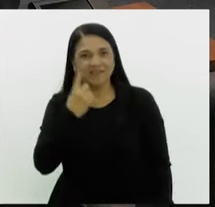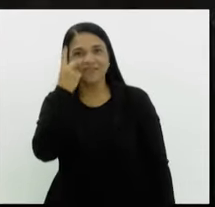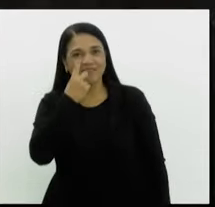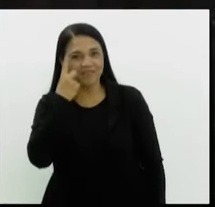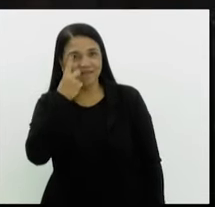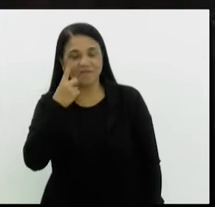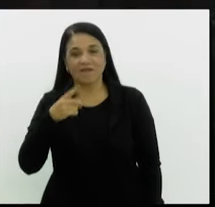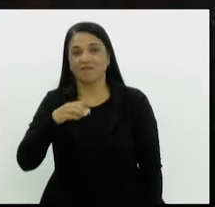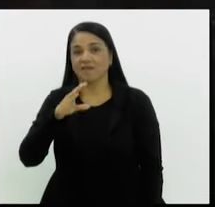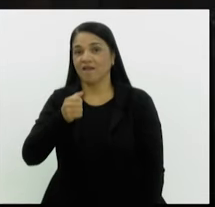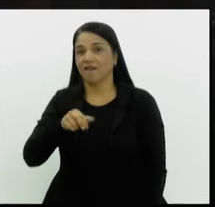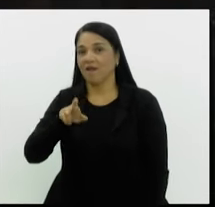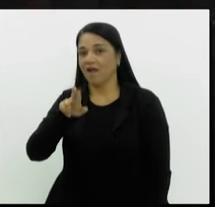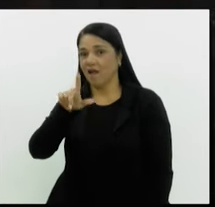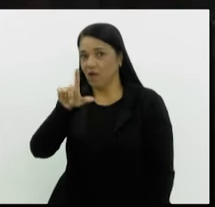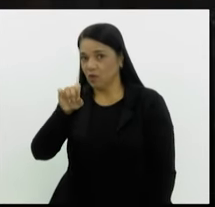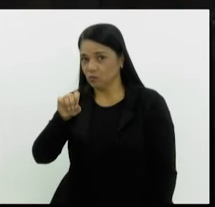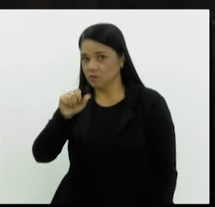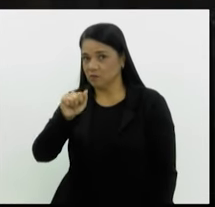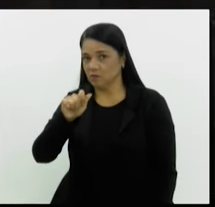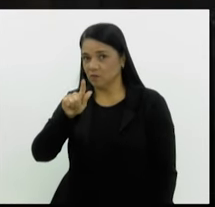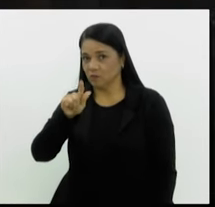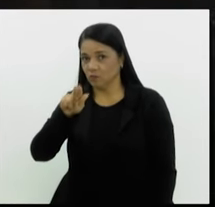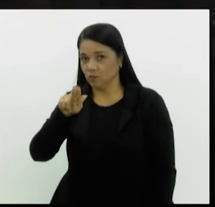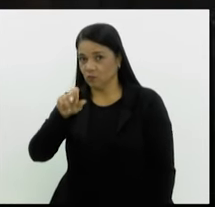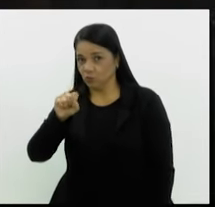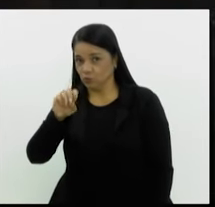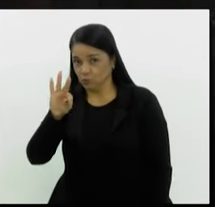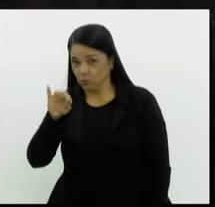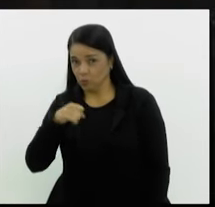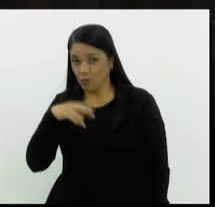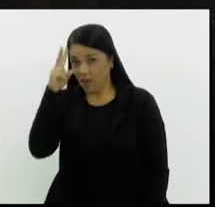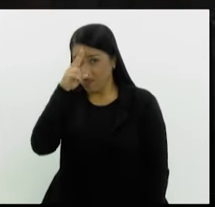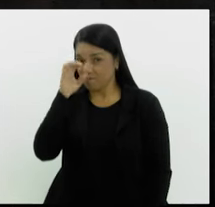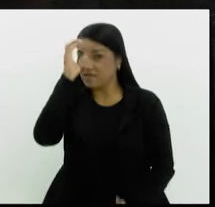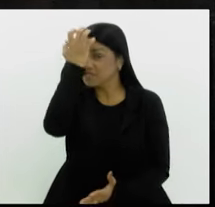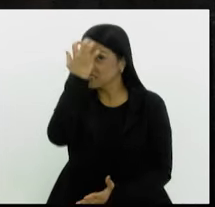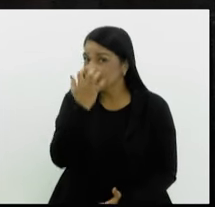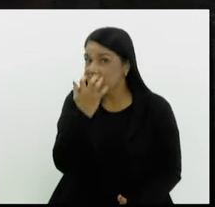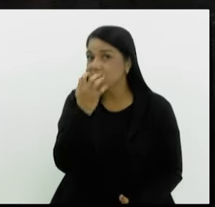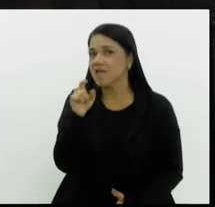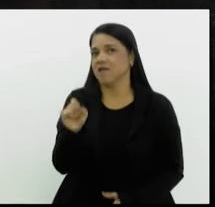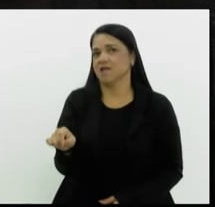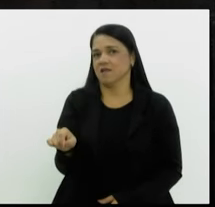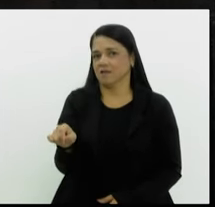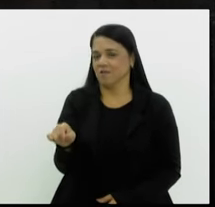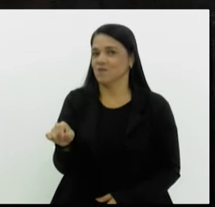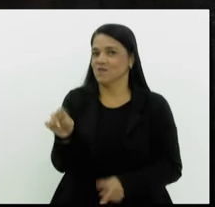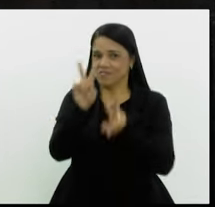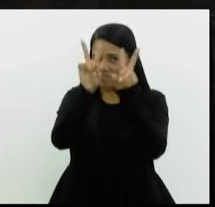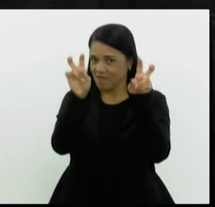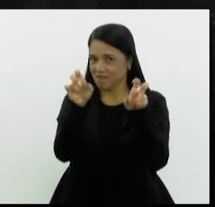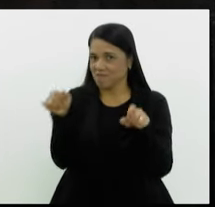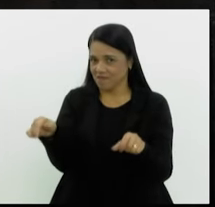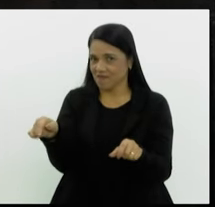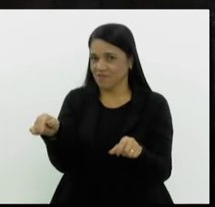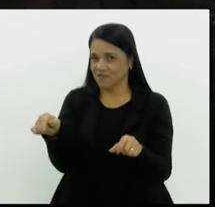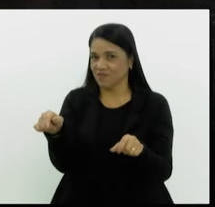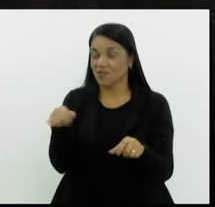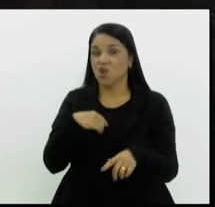Carlos Augusto lembra uma coisa muito séria. A omissão das ONGs, das